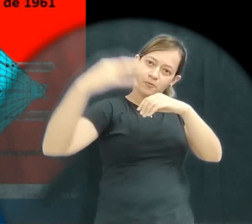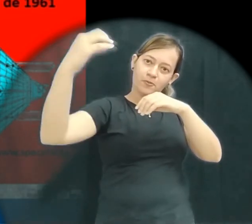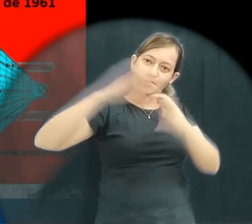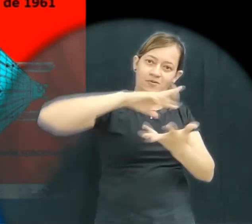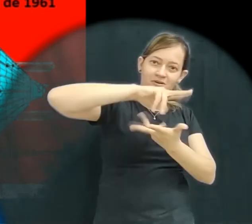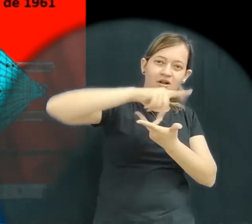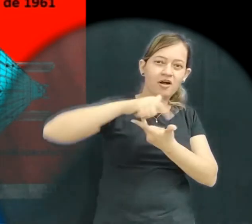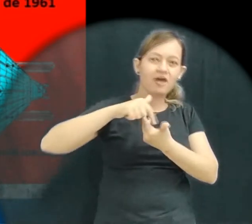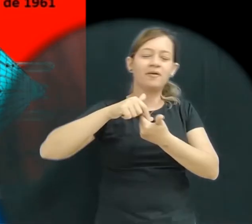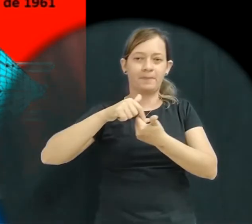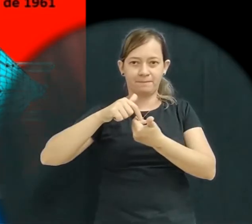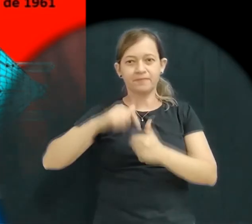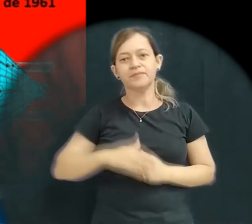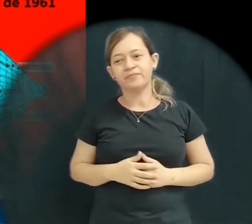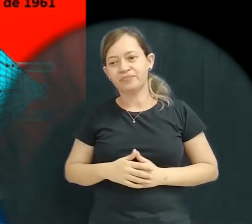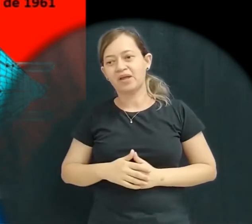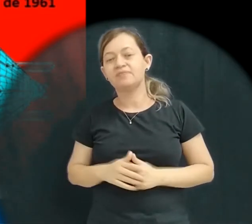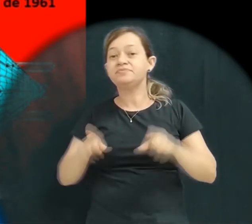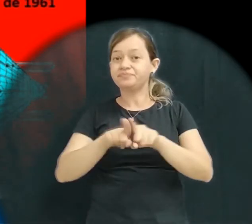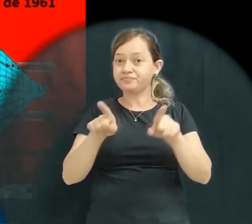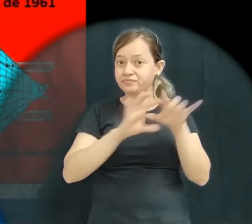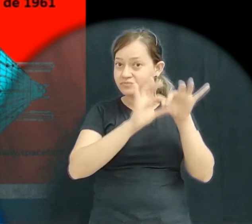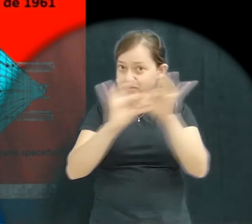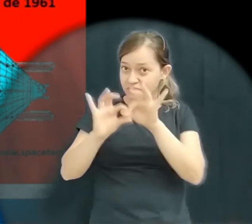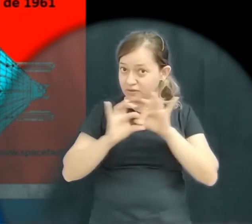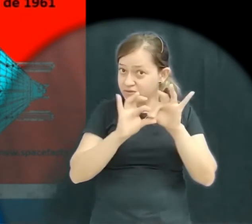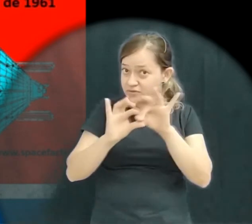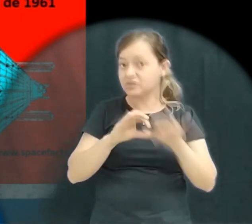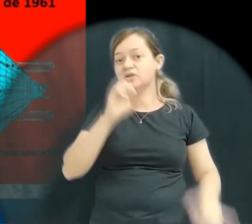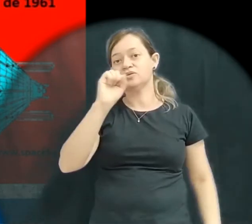descarregar. Foi também a União Soviética que lançou